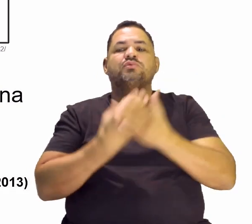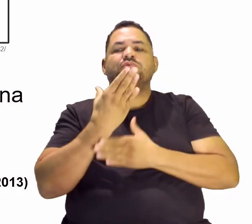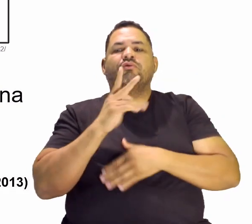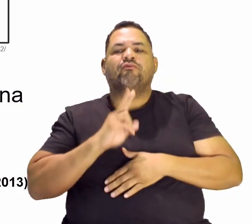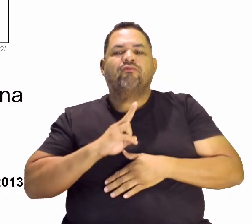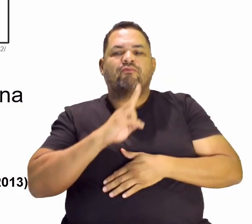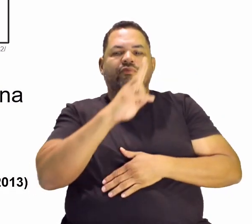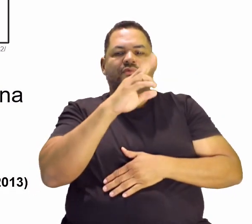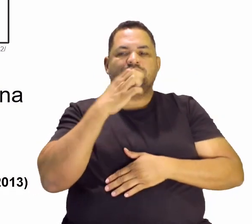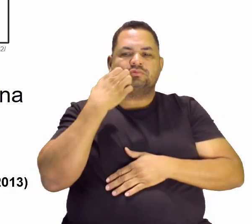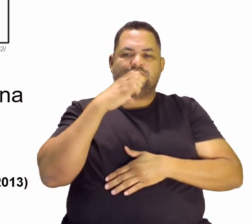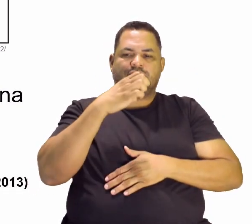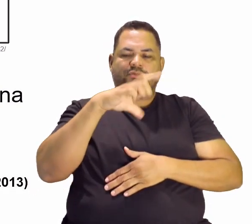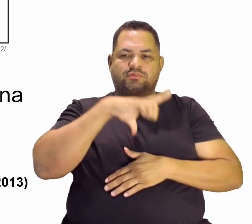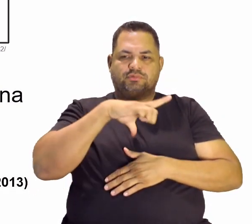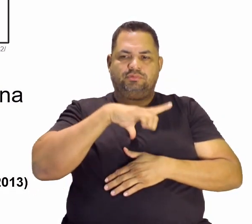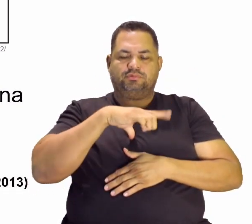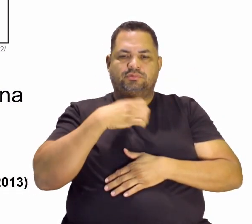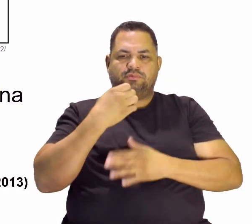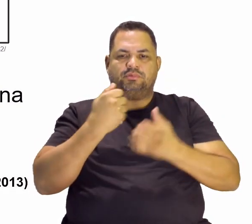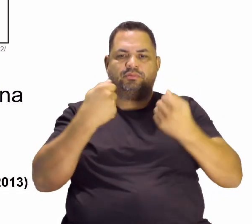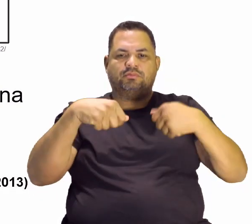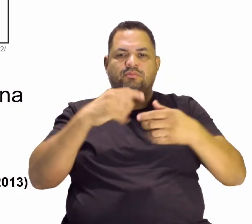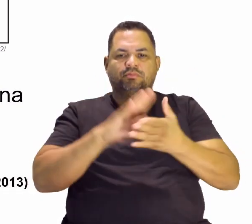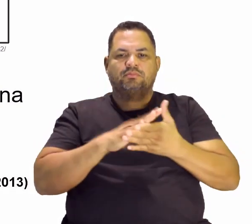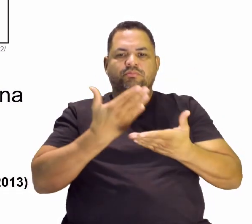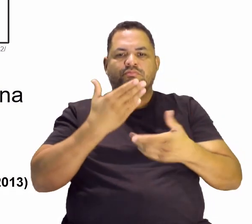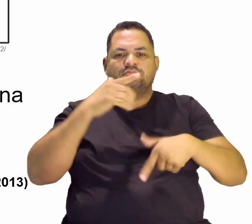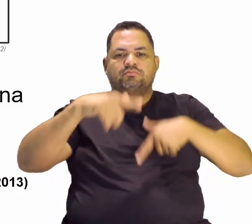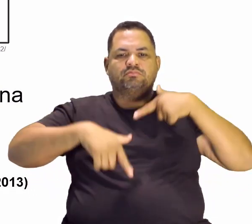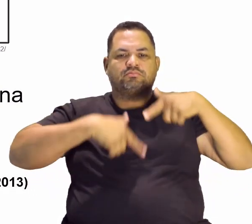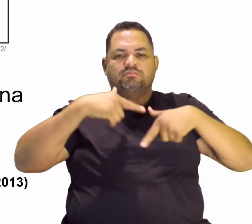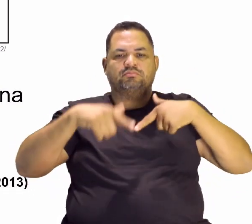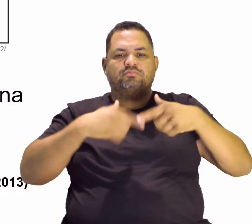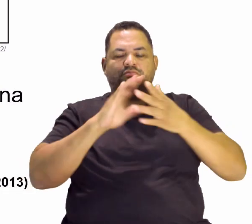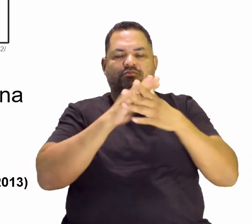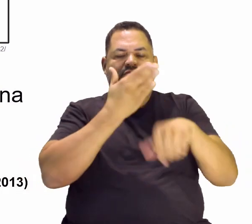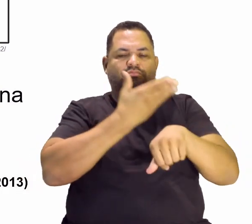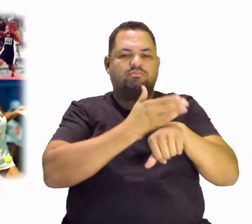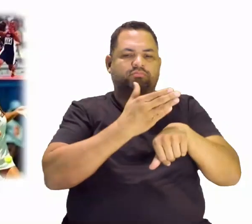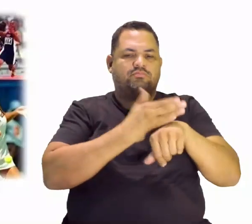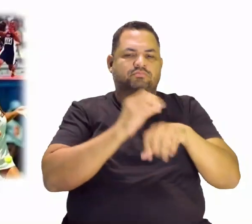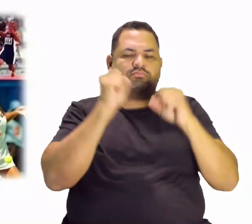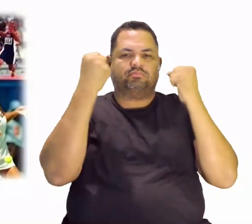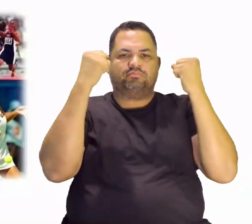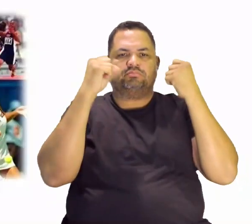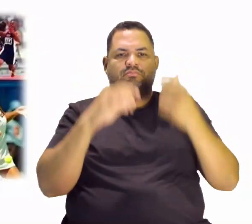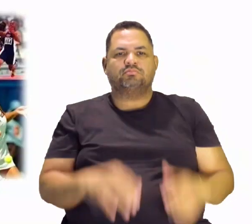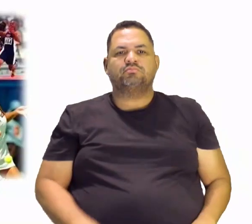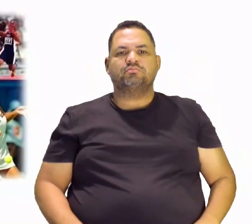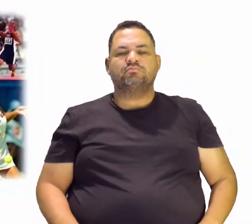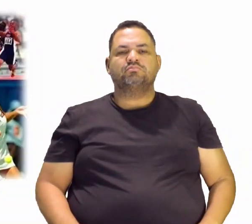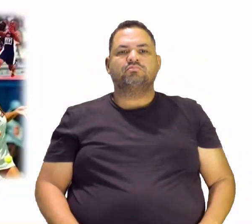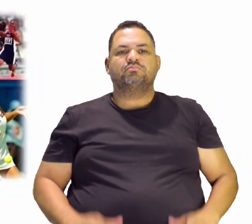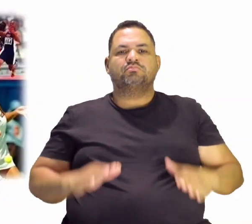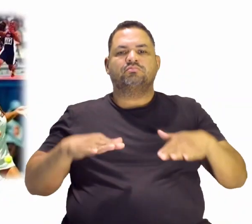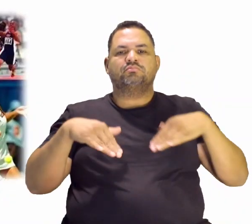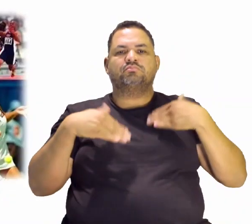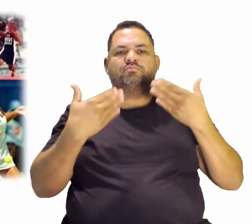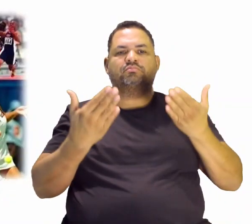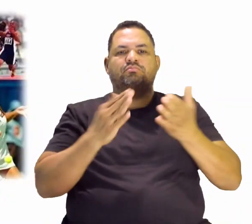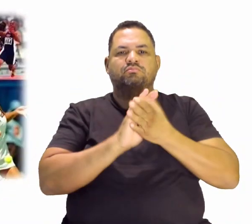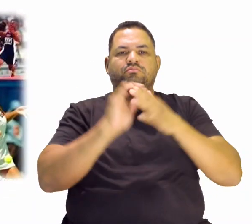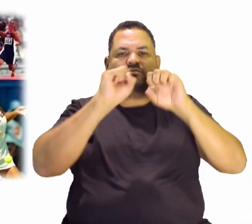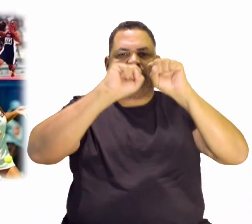vou tirar energia para poder realizar determinado exercício. Então, bora lá, bora ver. Quando a gente fala de